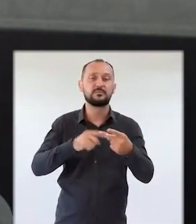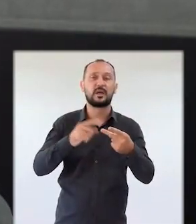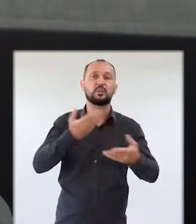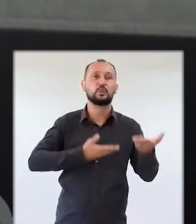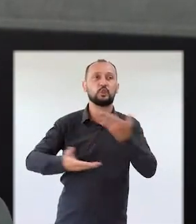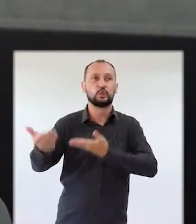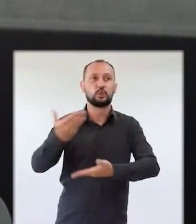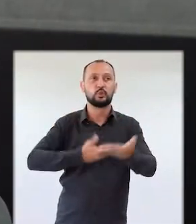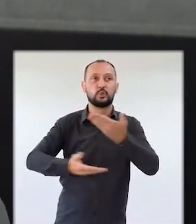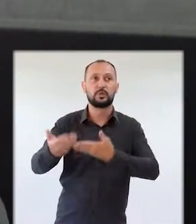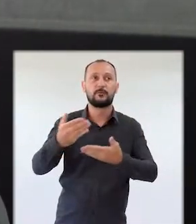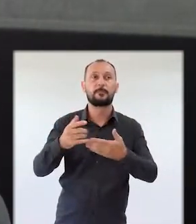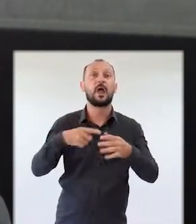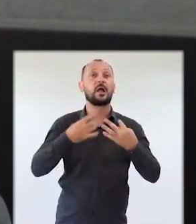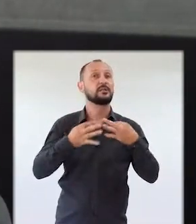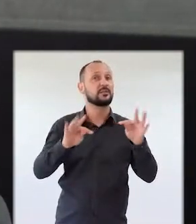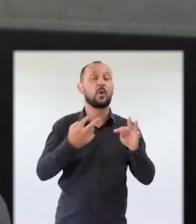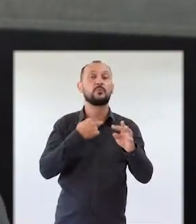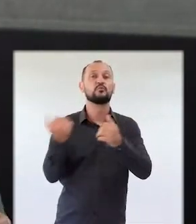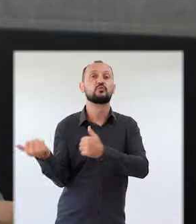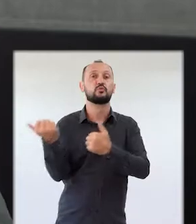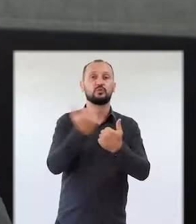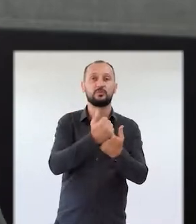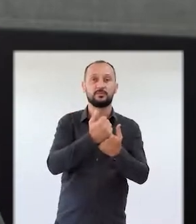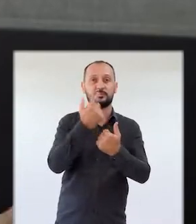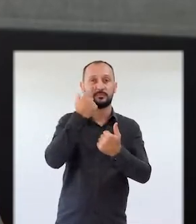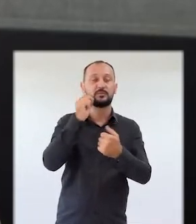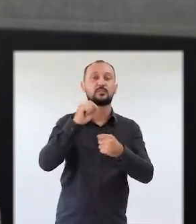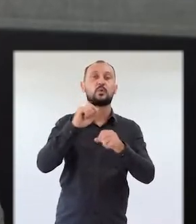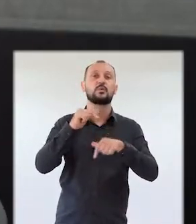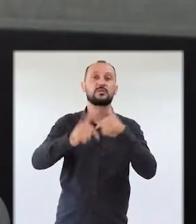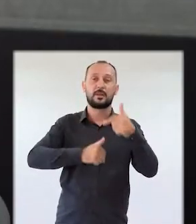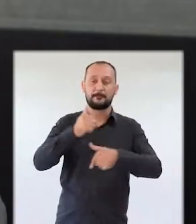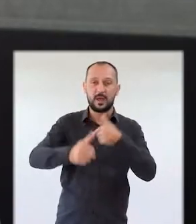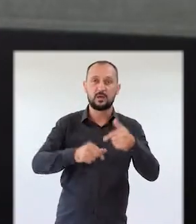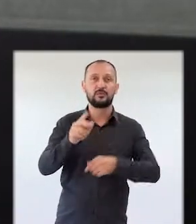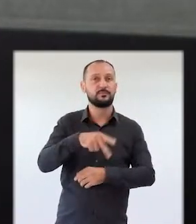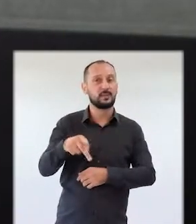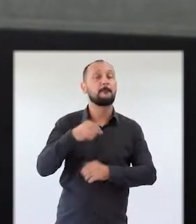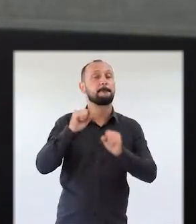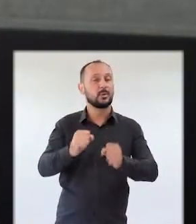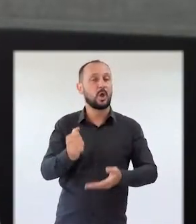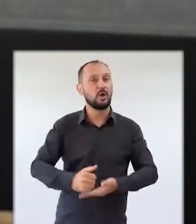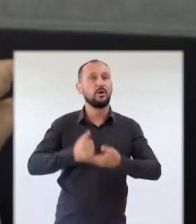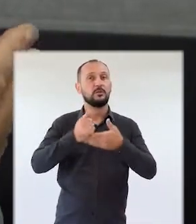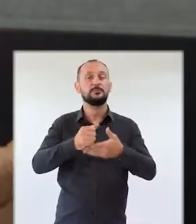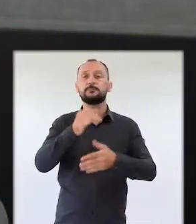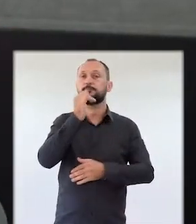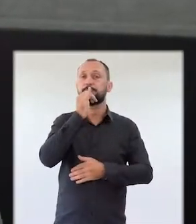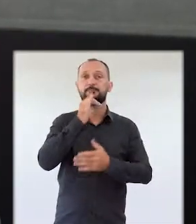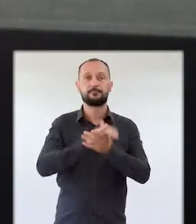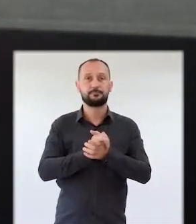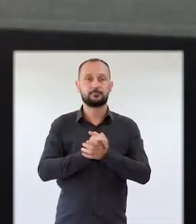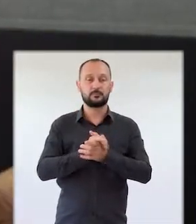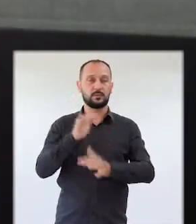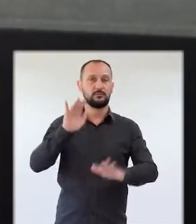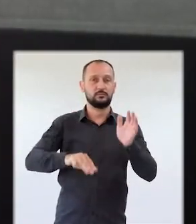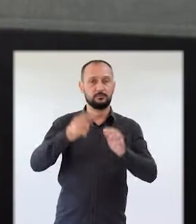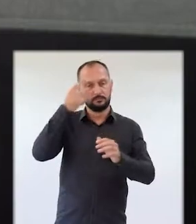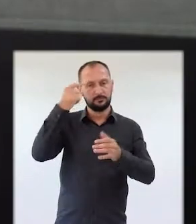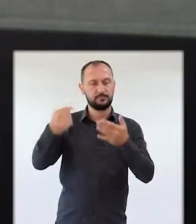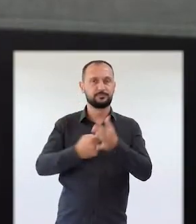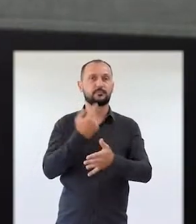recurso, maior capacidade, maior interatividade. A tecnologia não substitui a atividade docente, ela pode colaborar.